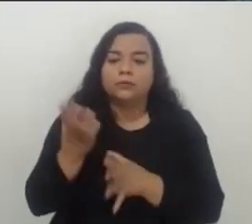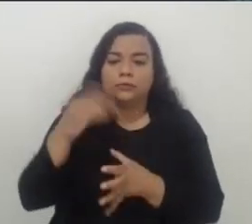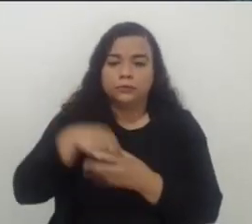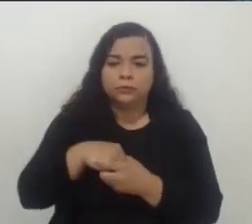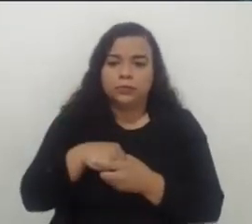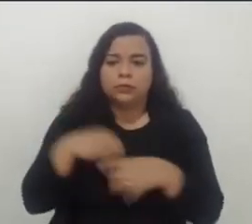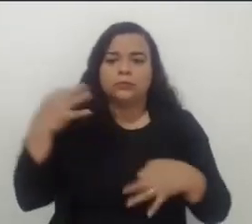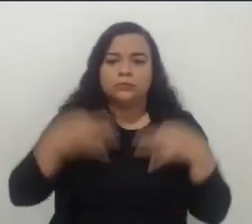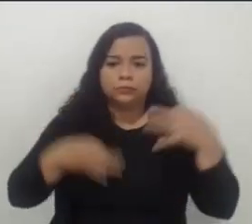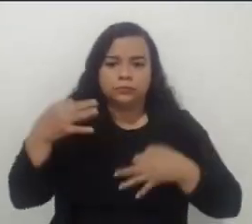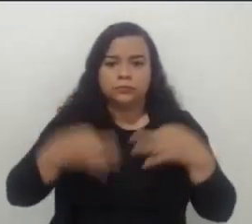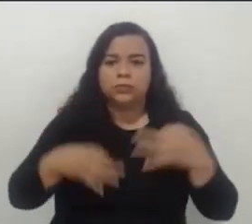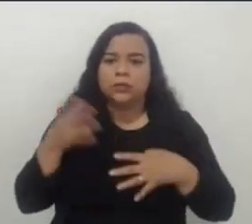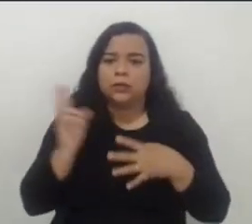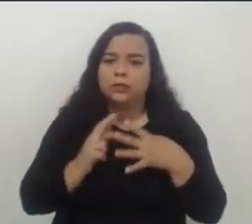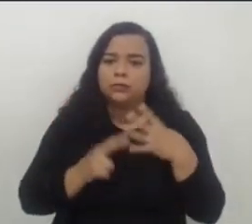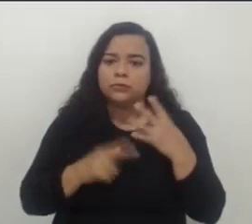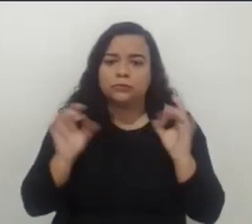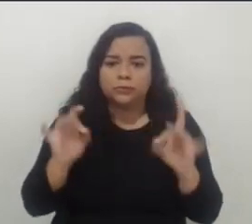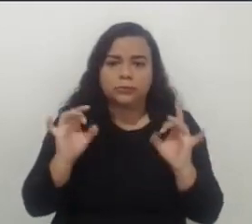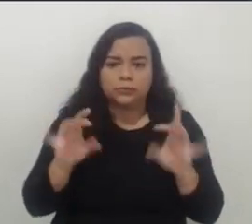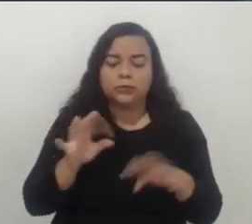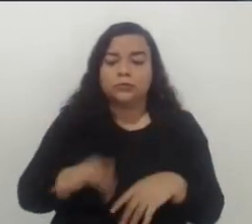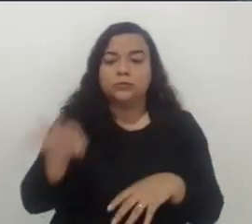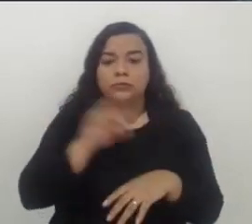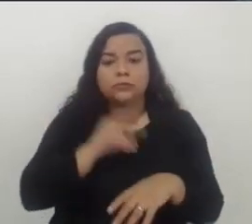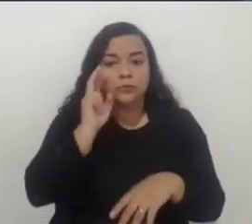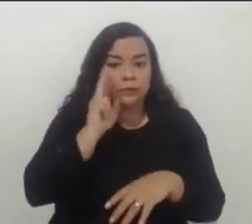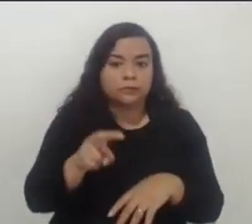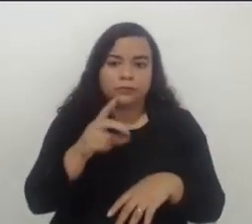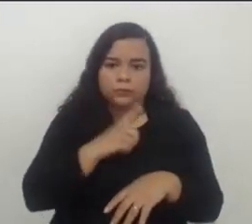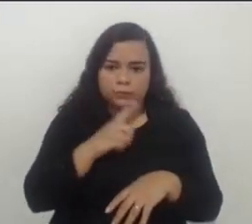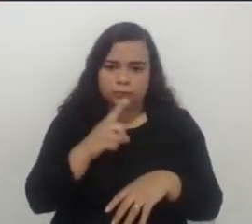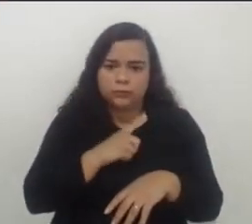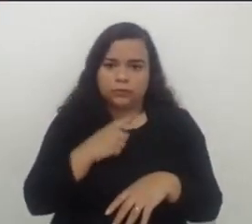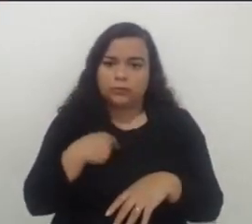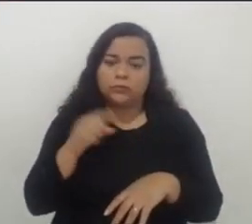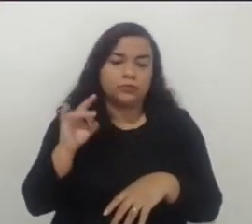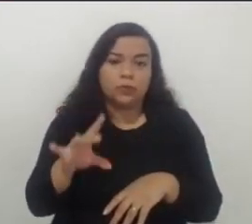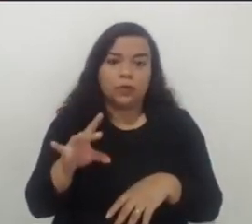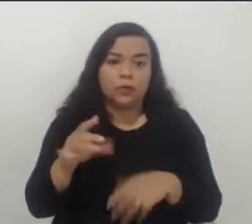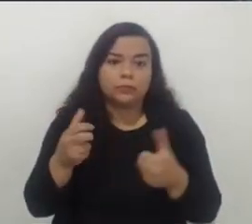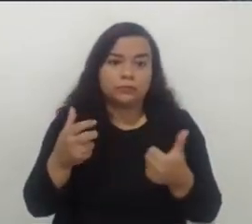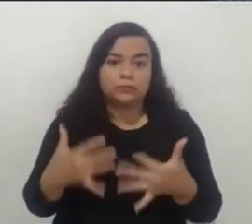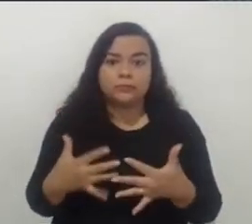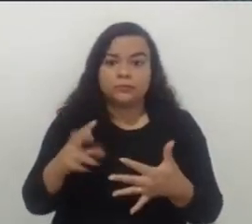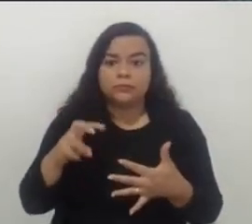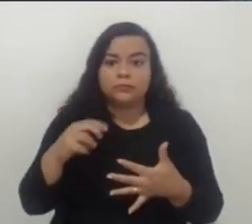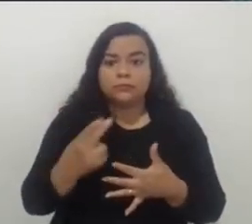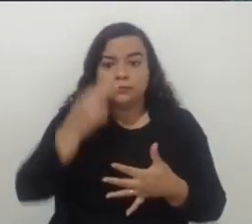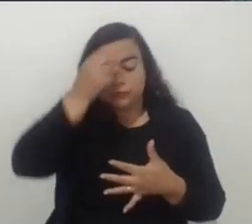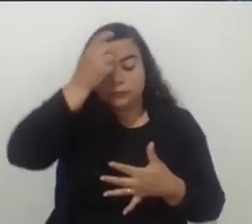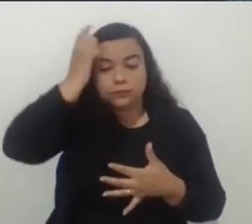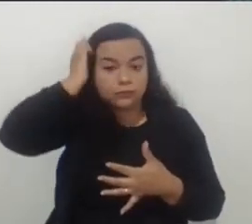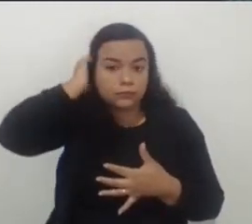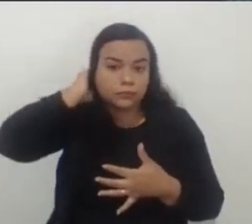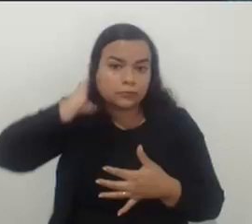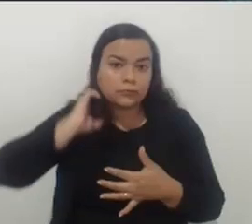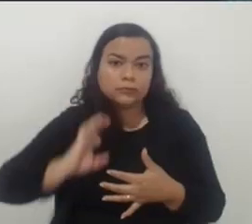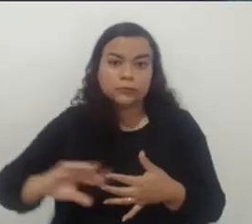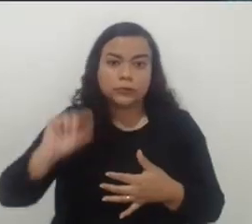especial. E como todos estão vendo o voto, eu apenas vou falar o que está em